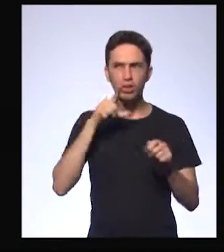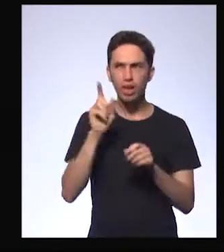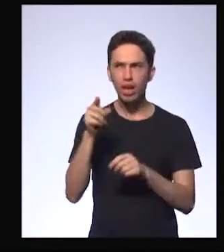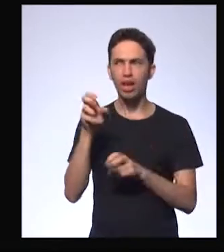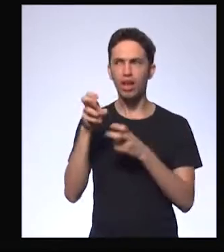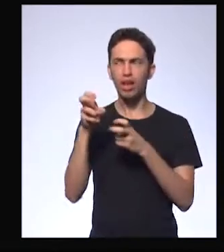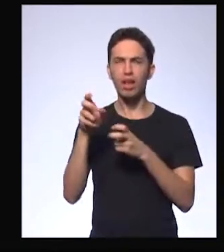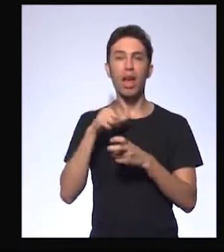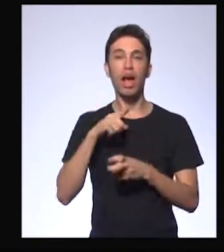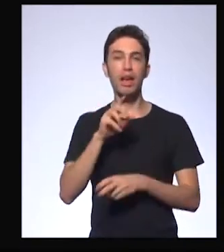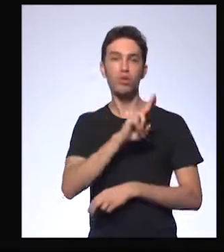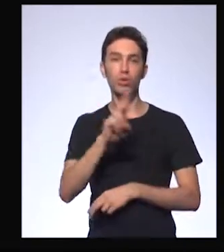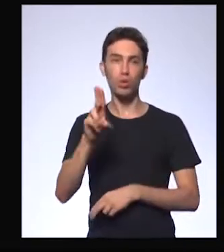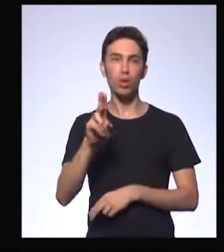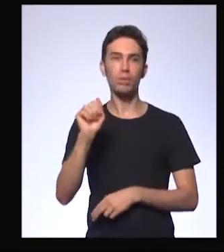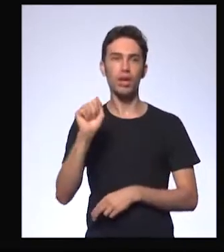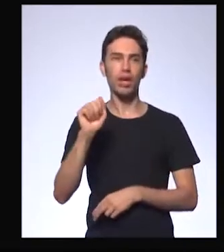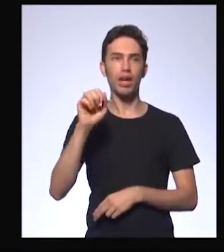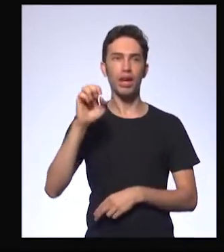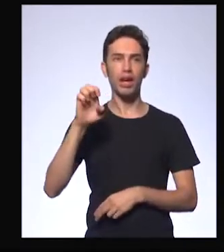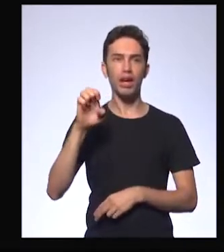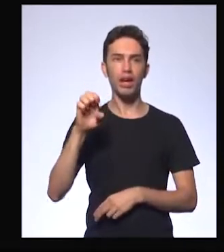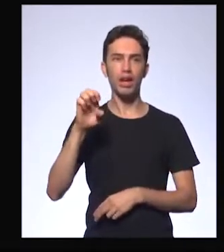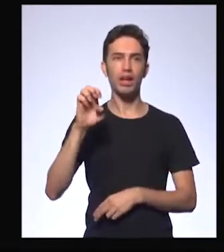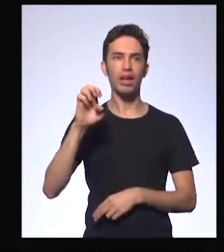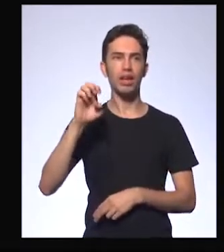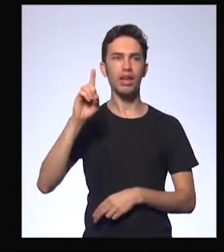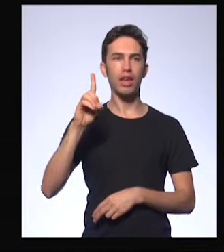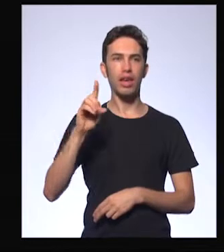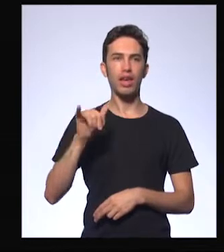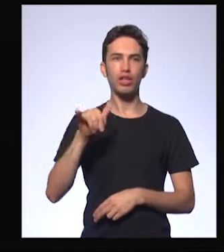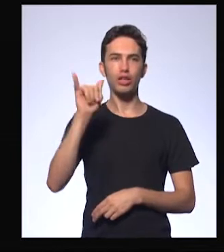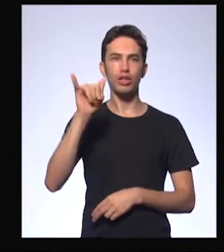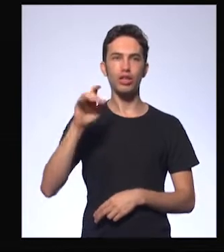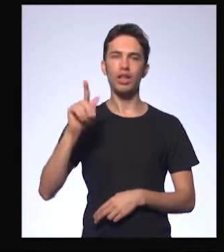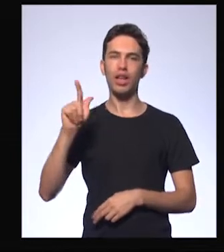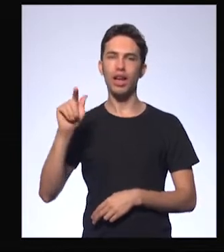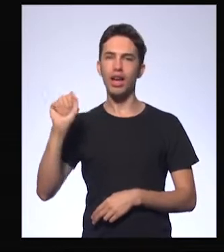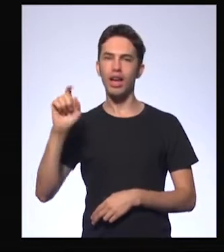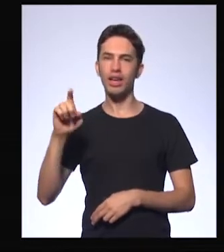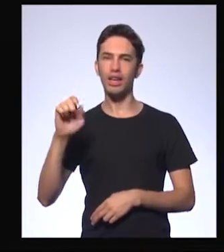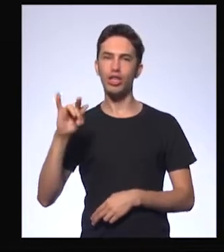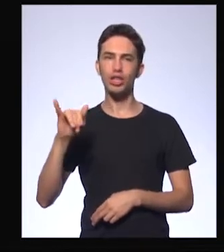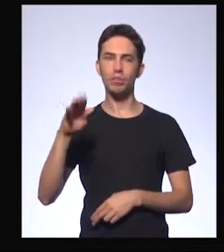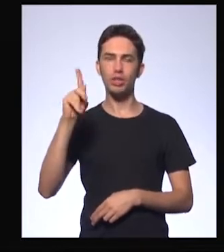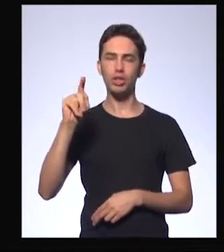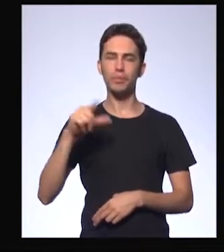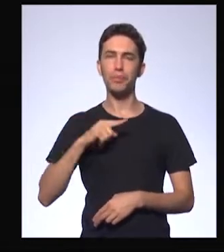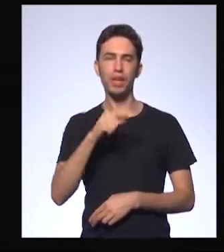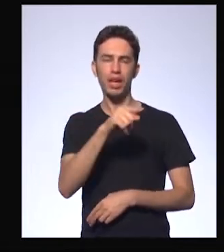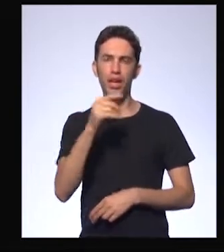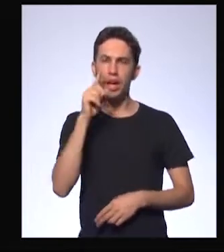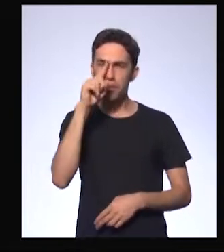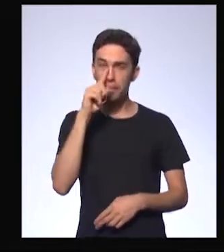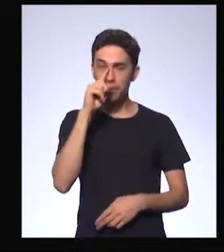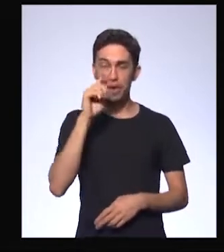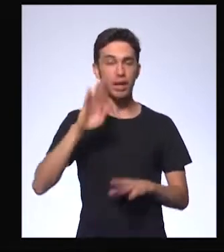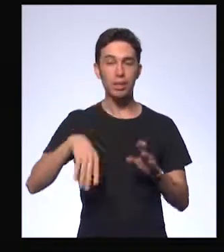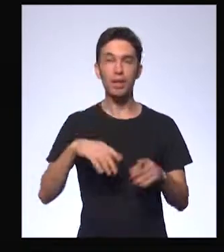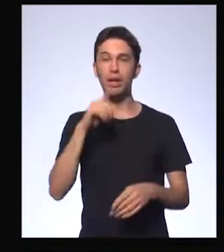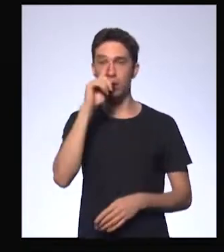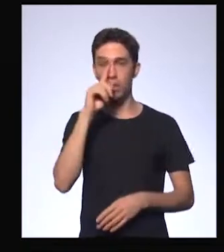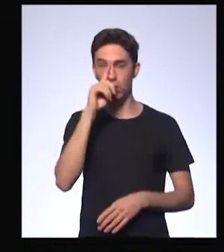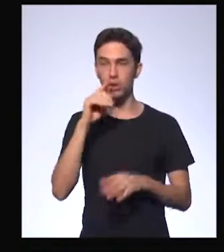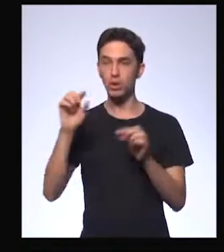nome científico é Aedes aegypti. Ele é de cor preta e tem várias pintinhas brancas. É perigoso, pois pode transmitir